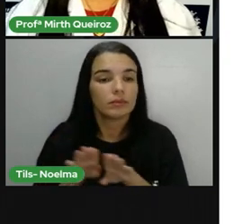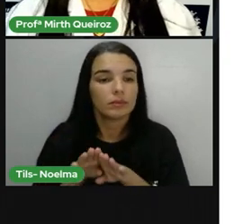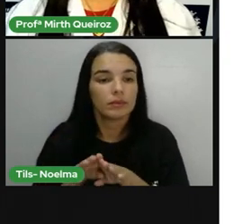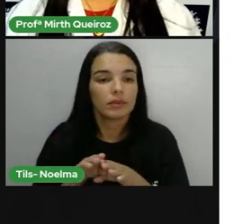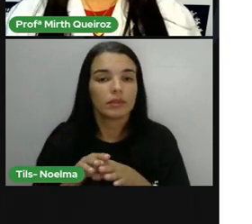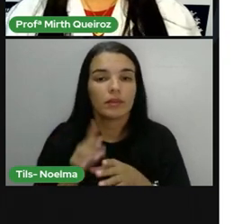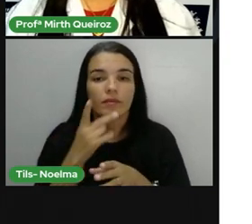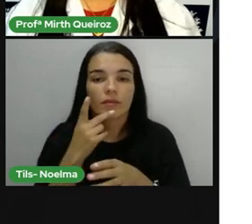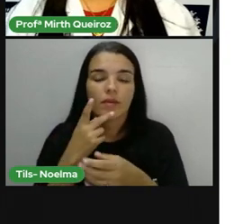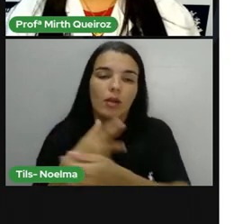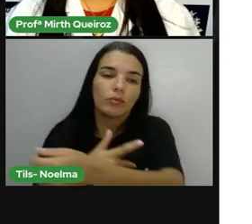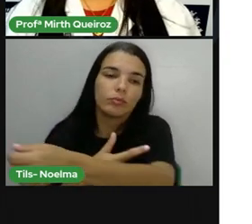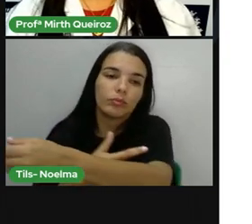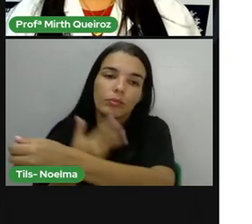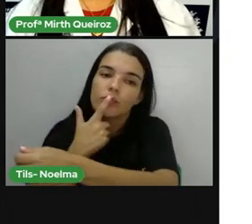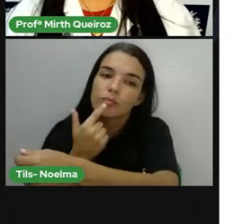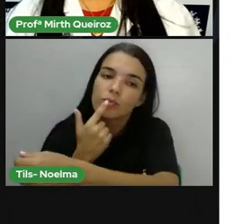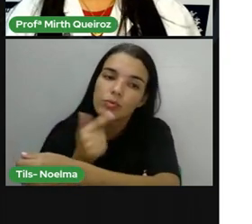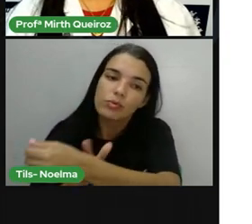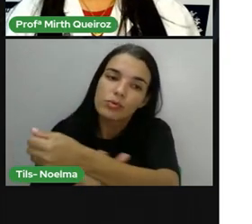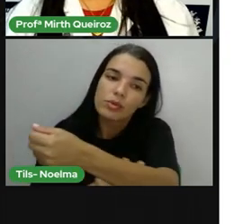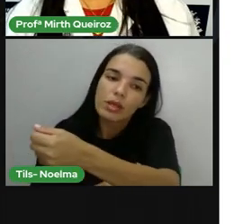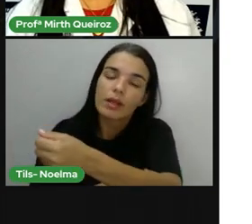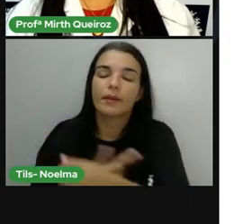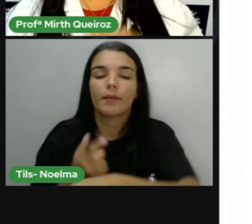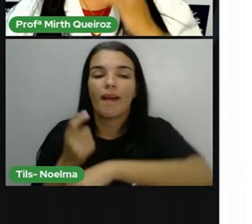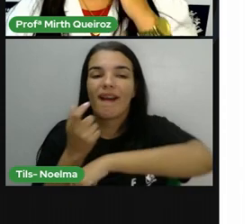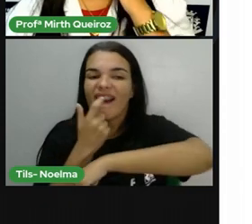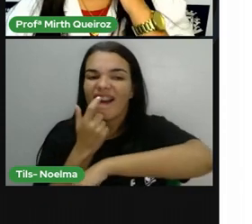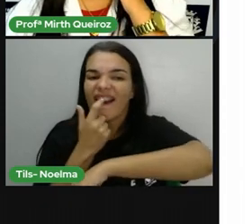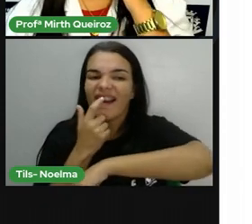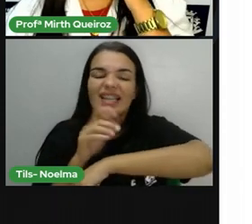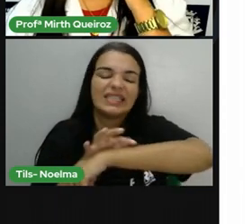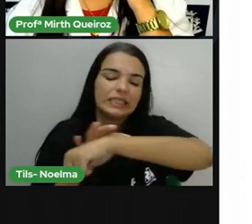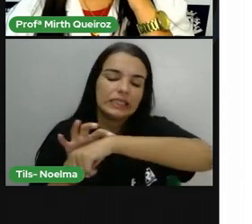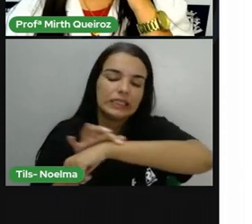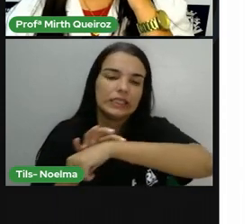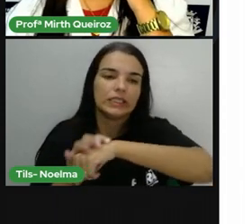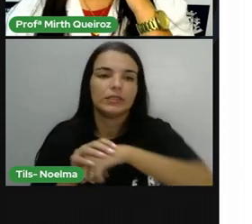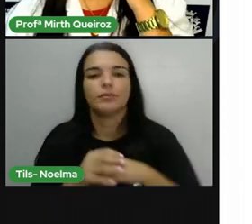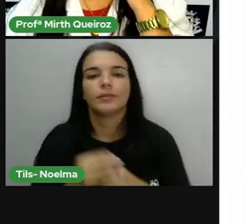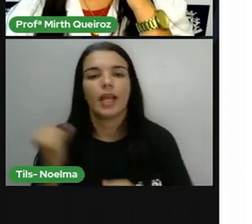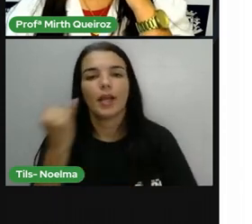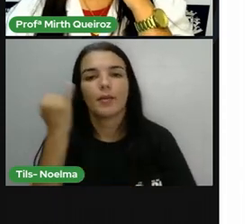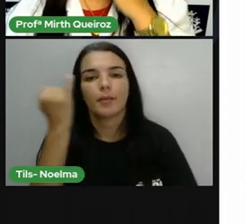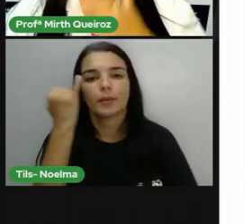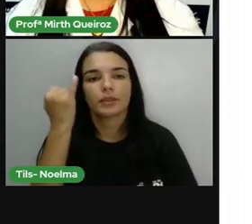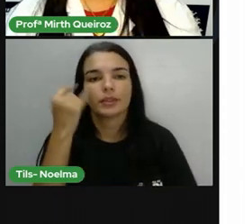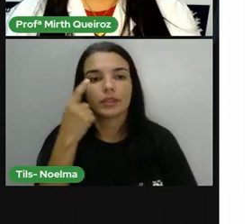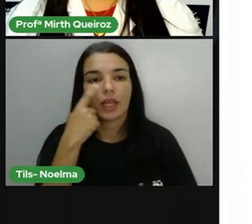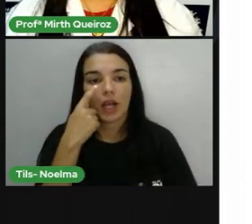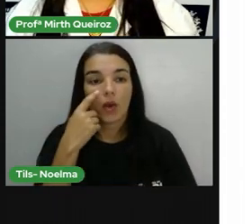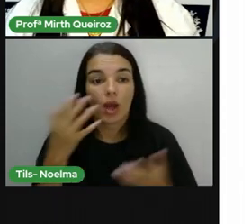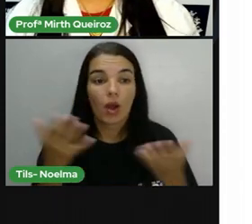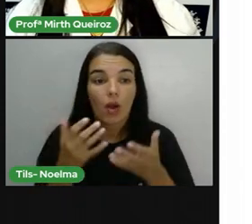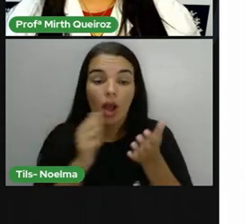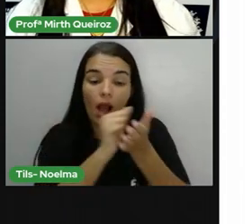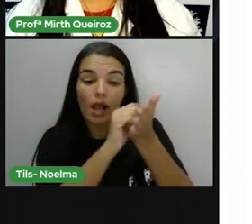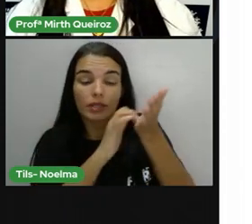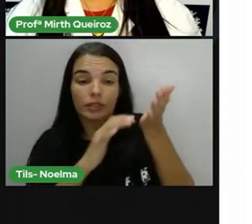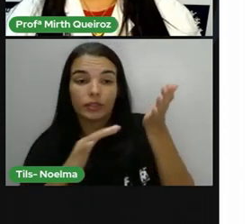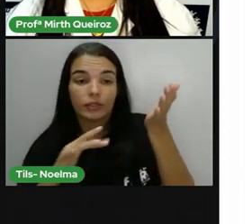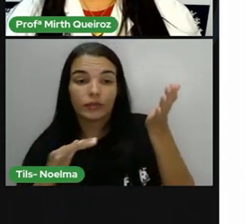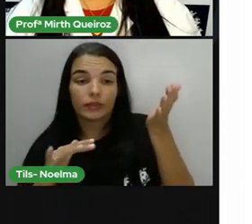do sangue, dos ossos, né? Também vai participar. É interessante, quando a gente vai entrar, como a gente vai entrar agora falar de atividade